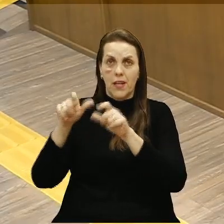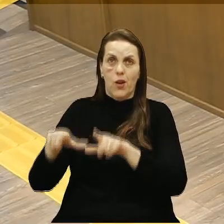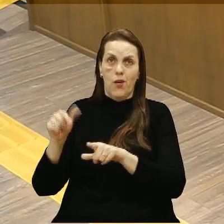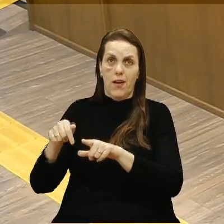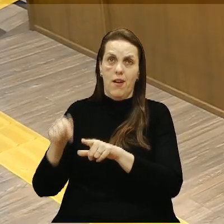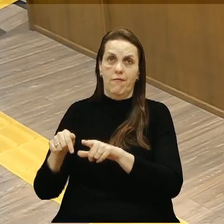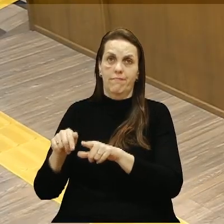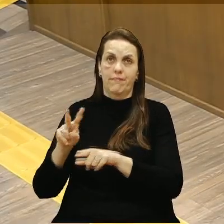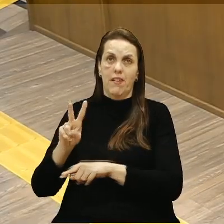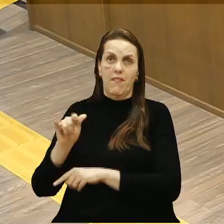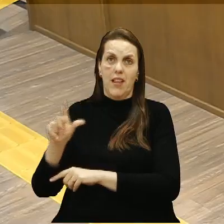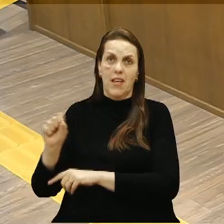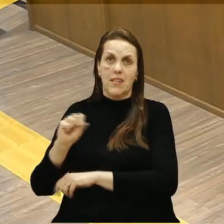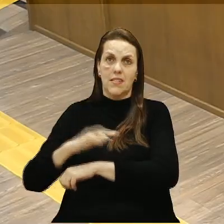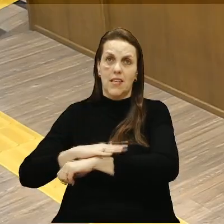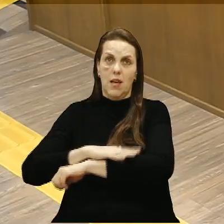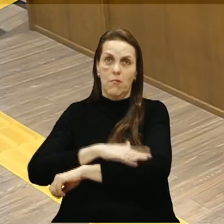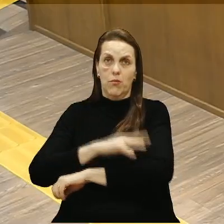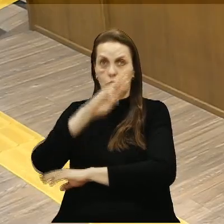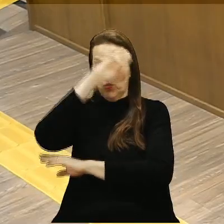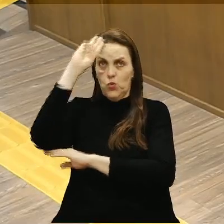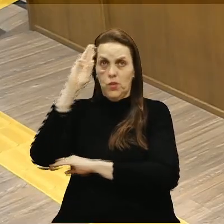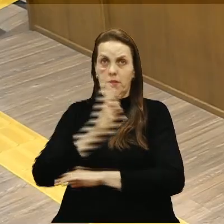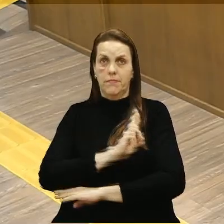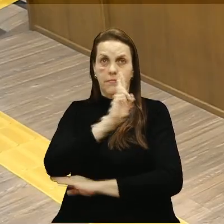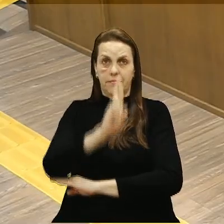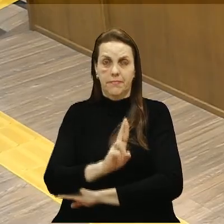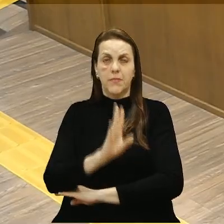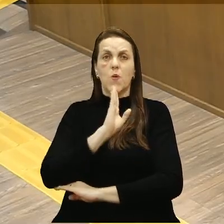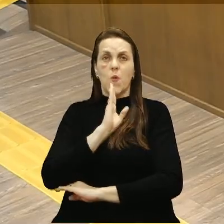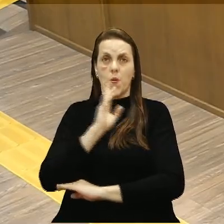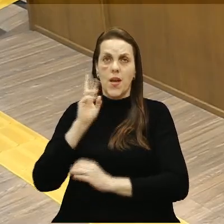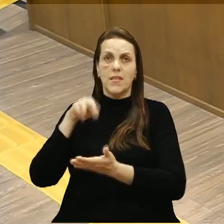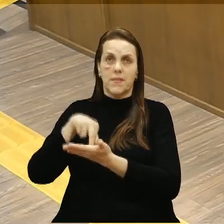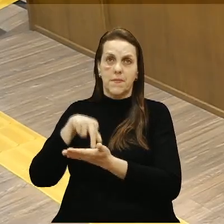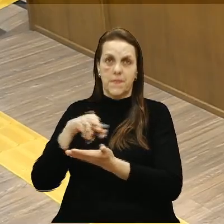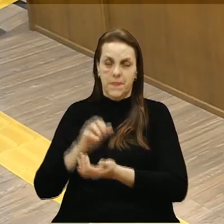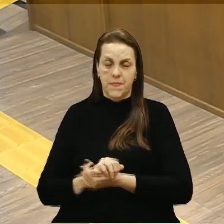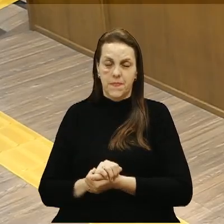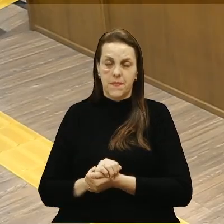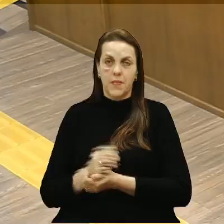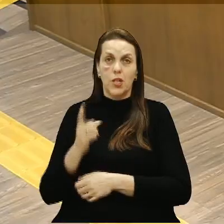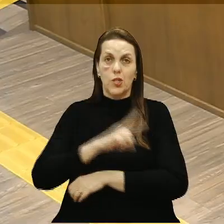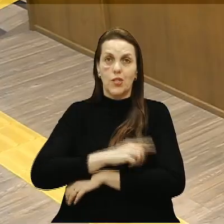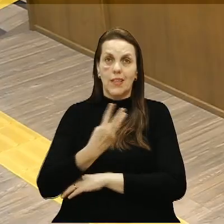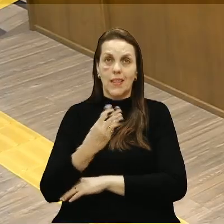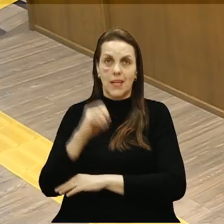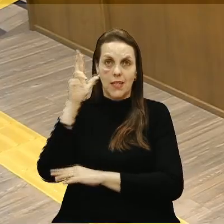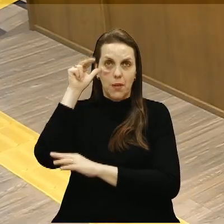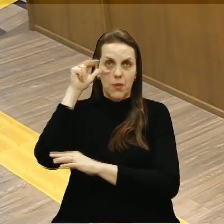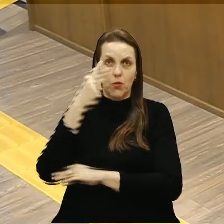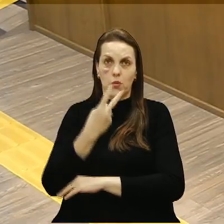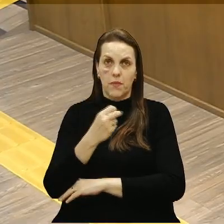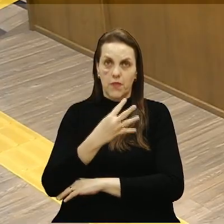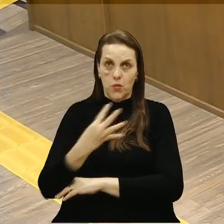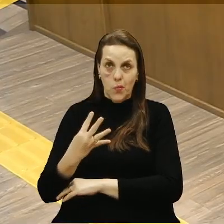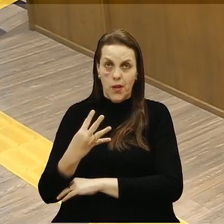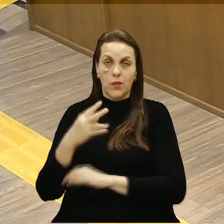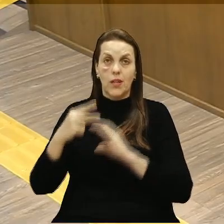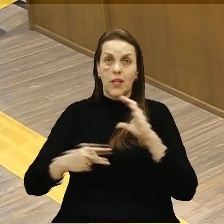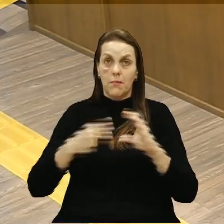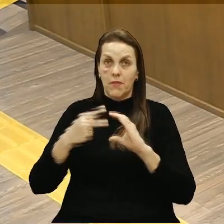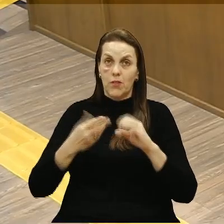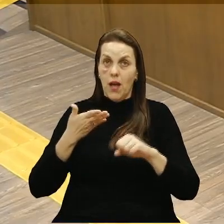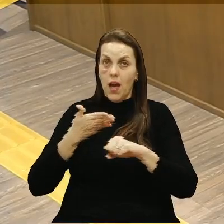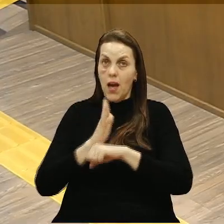vereador Juliano Valim muito bem aqui representou e conhece a realidade. No dia 30, então, de abril de 2024, a Câmara